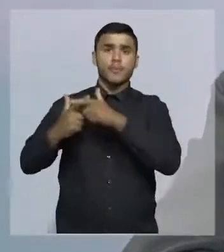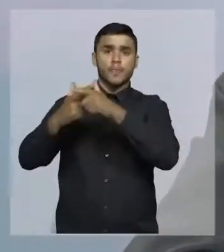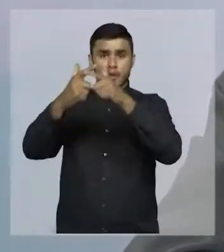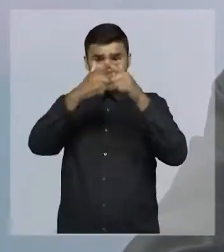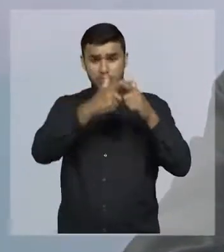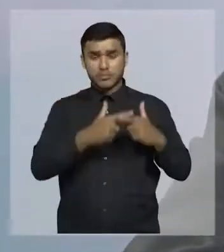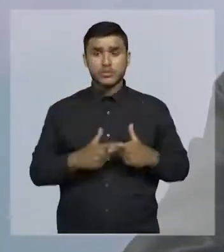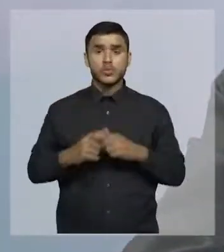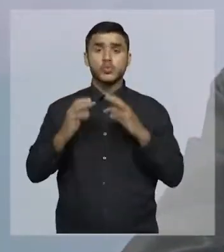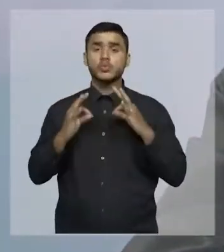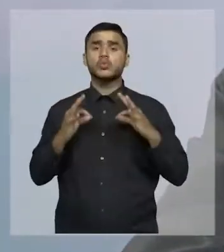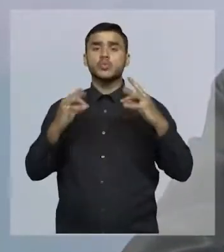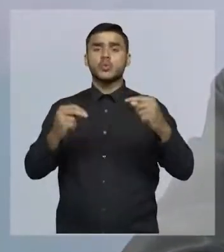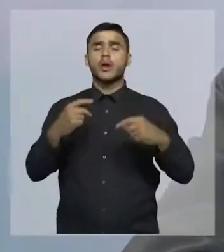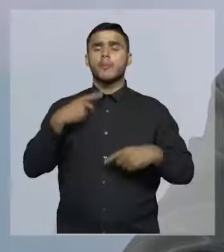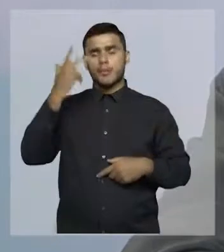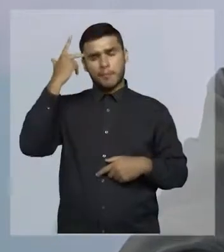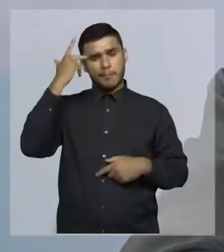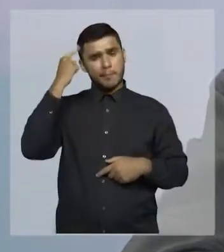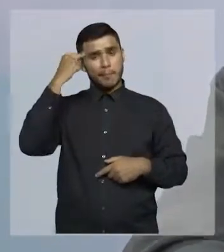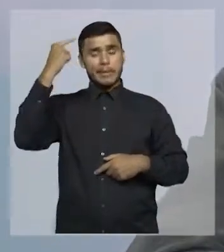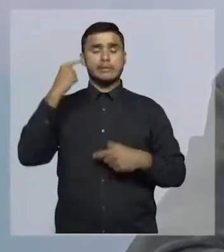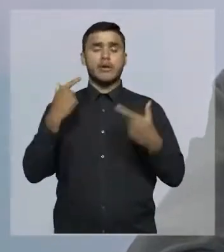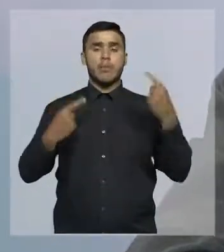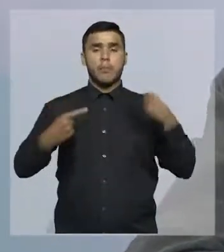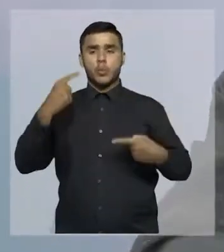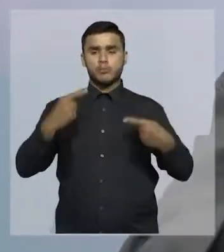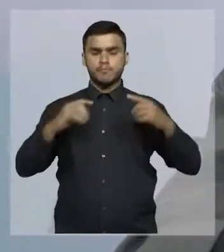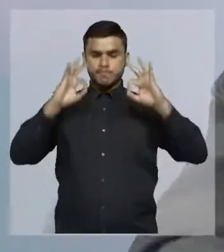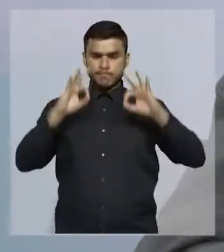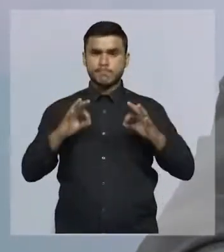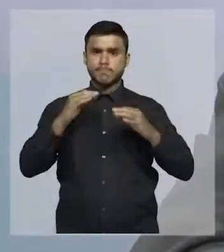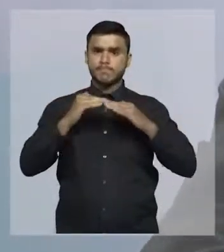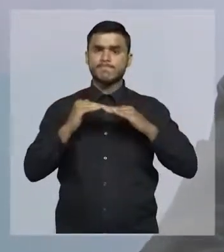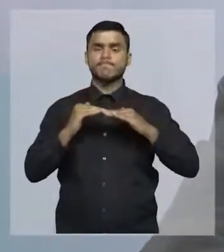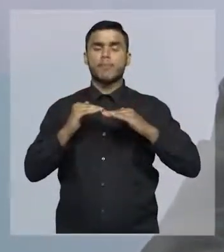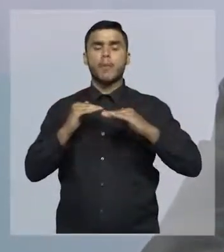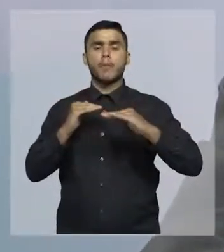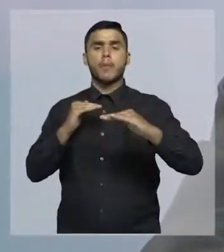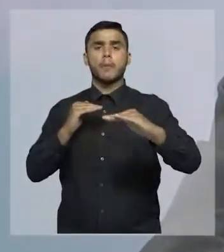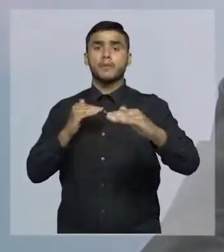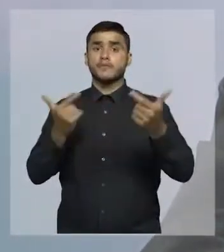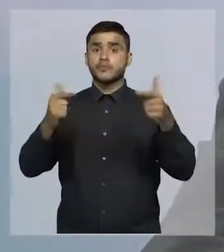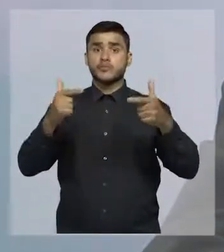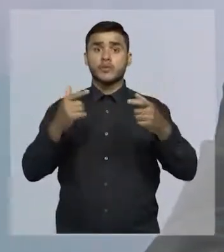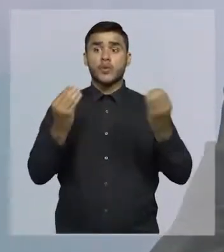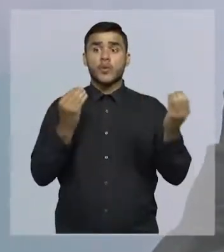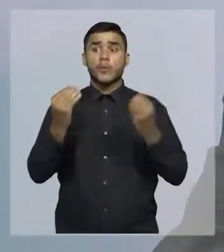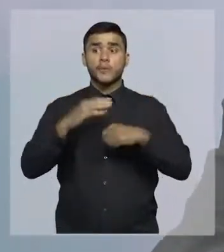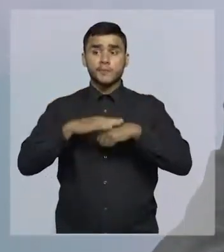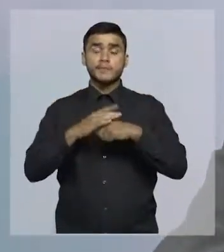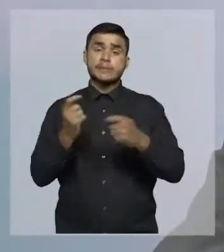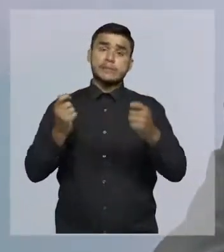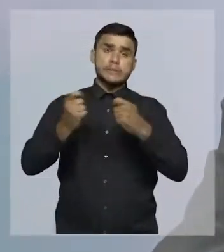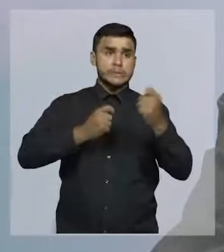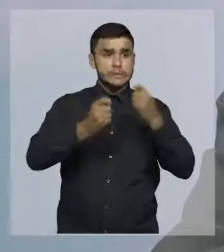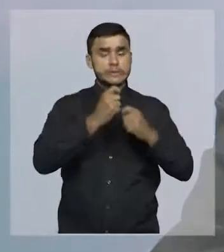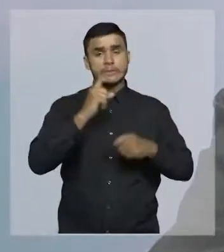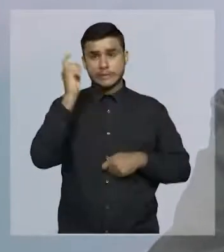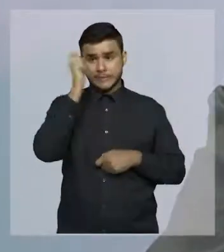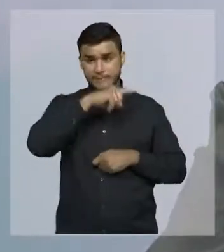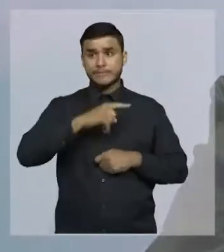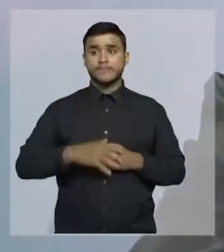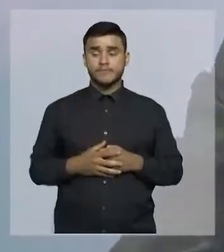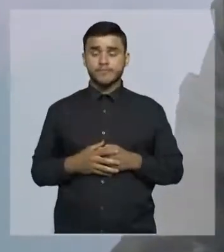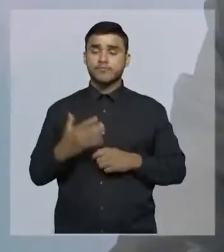nenhuma política sustentável de curto prazo para a questão energética, aí eu vou concordar claramente aqui